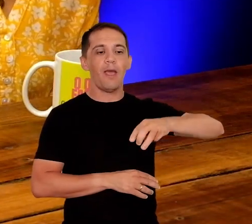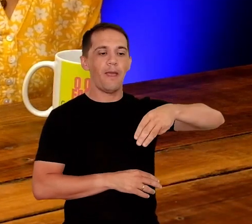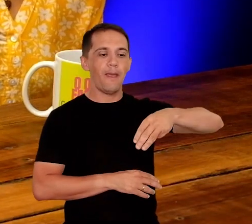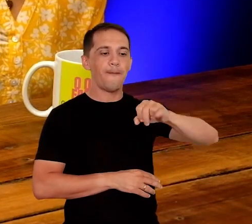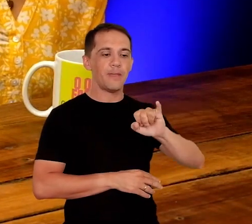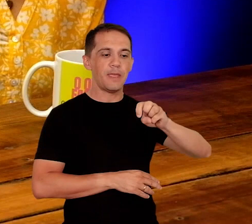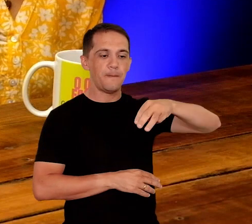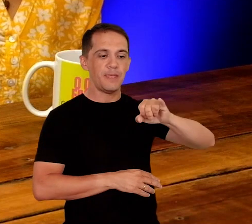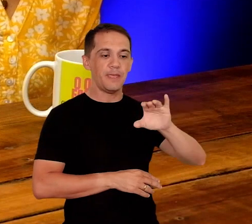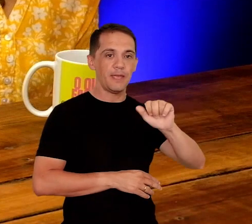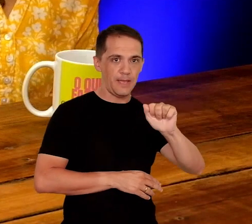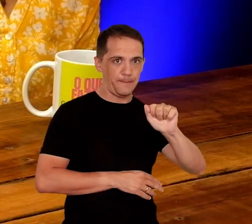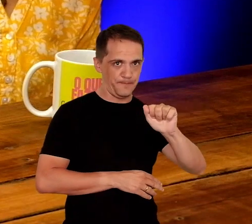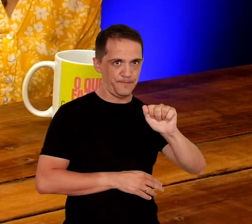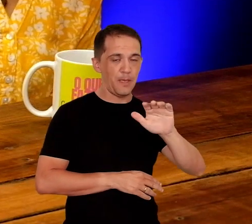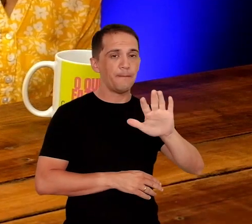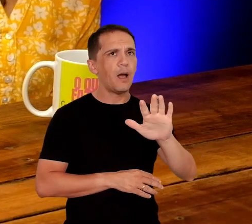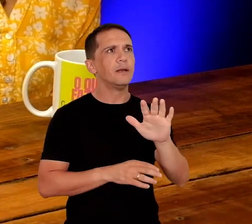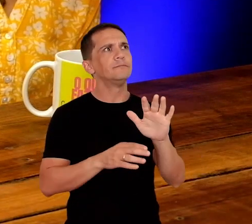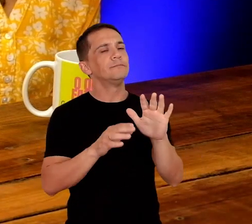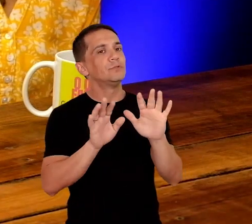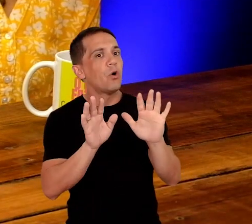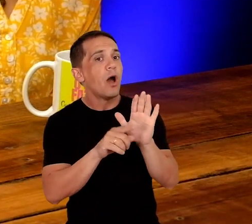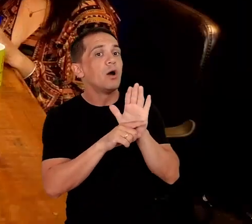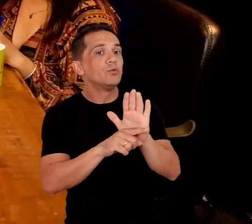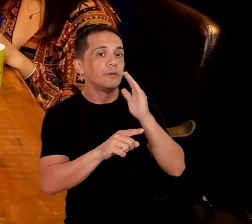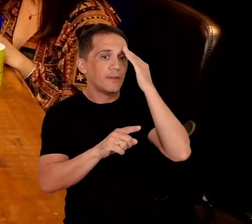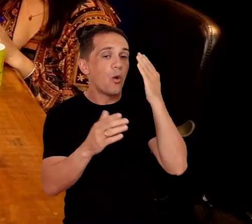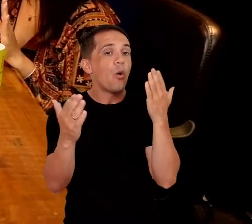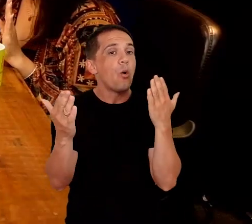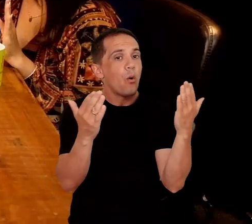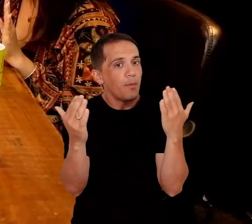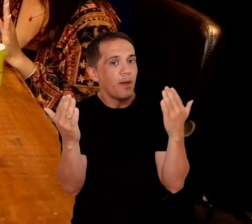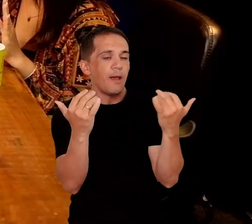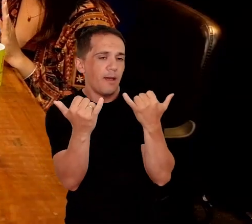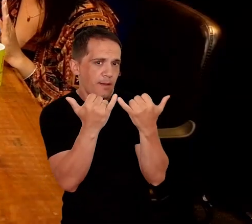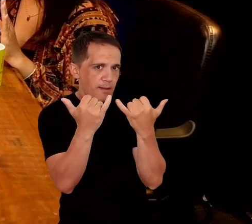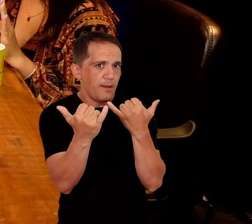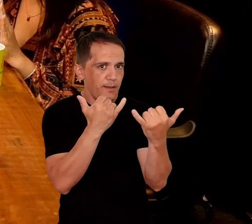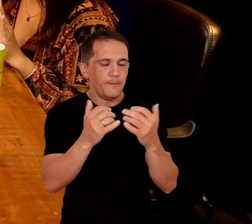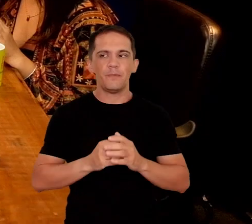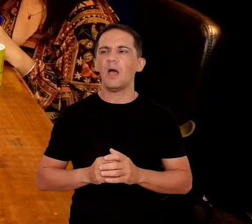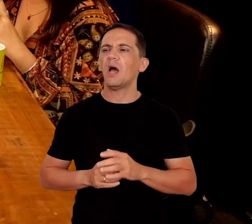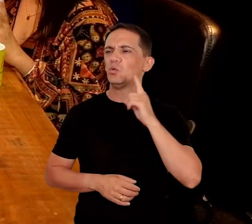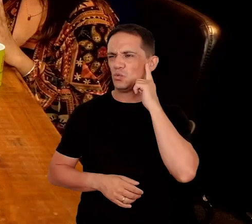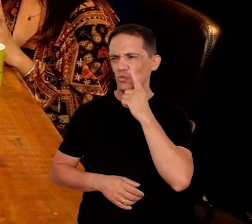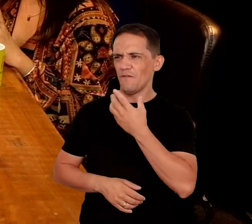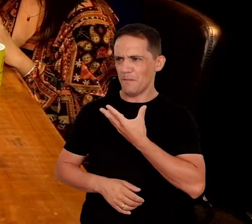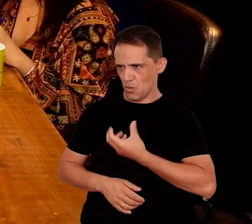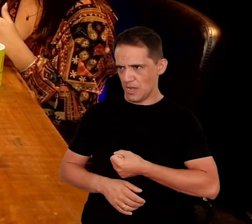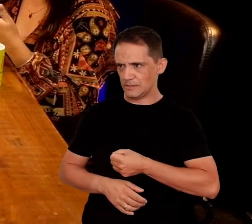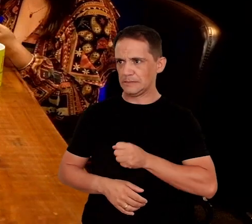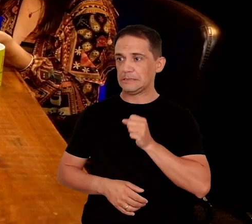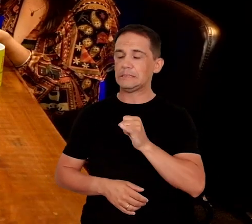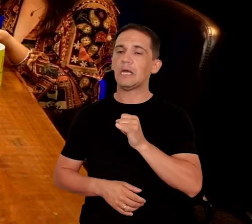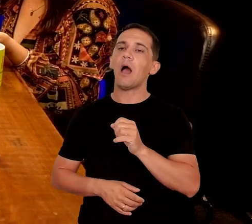parte, é exatamente isso. Quando o sinal, ele... Isso é uma coisa que não se diz, assim. É visto como...